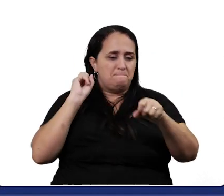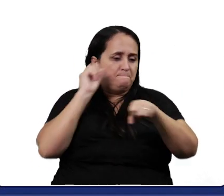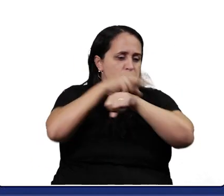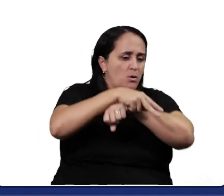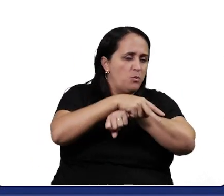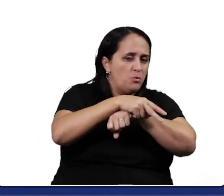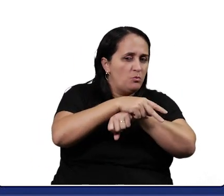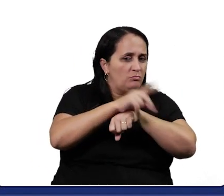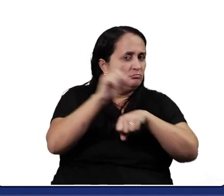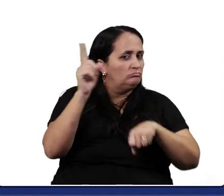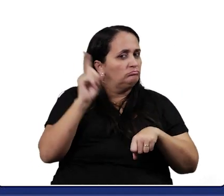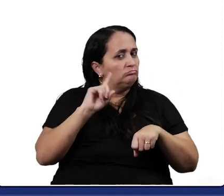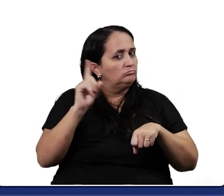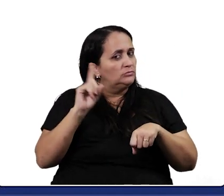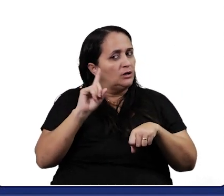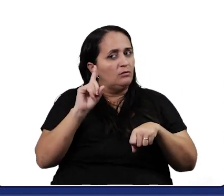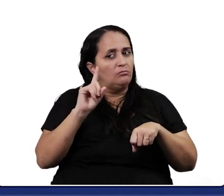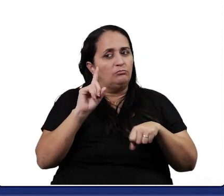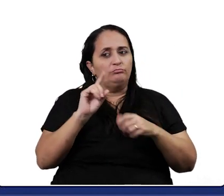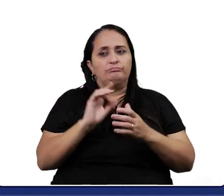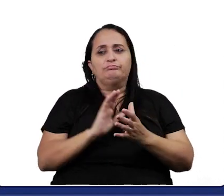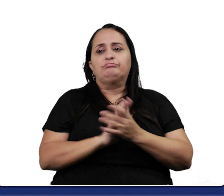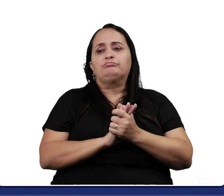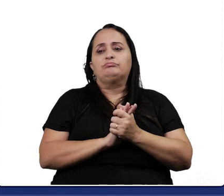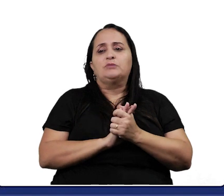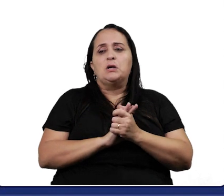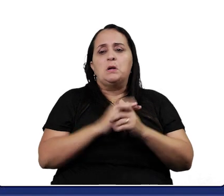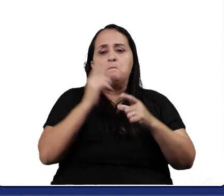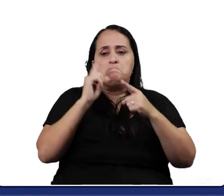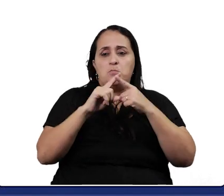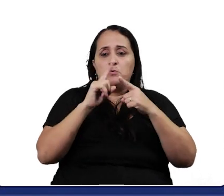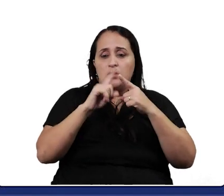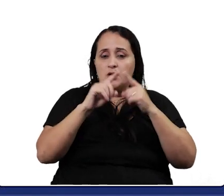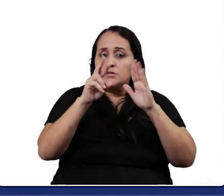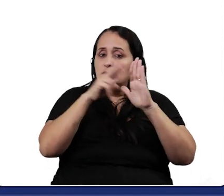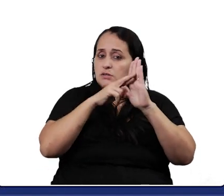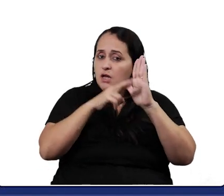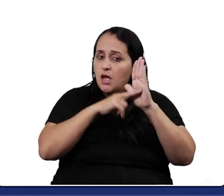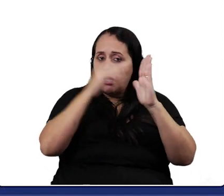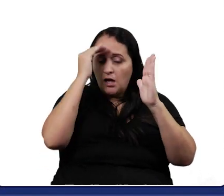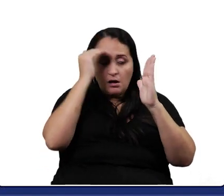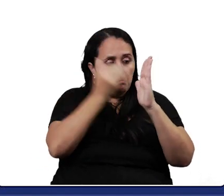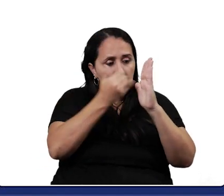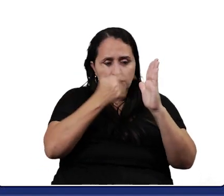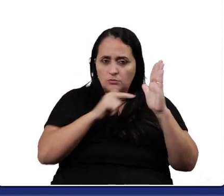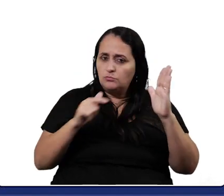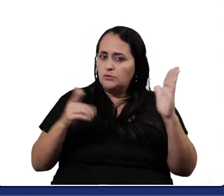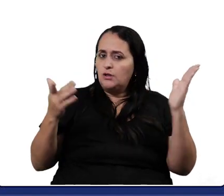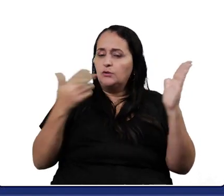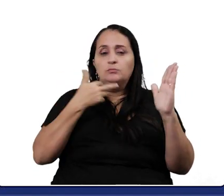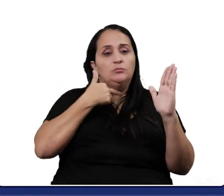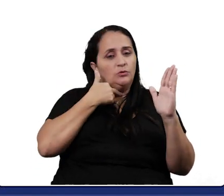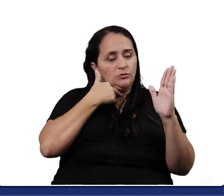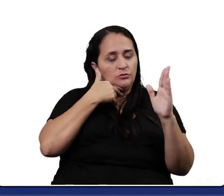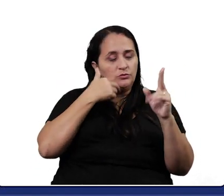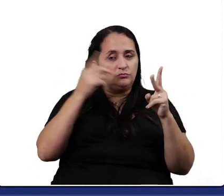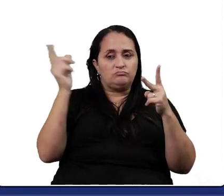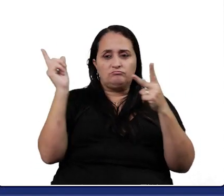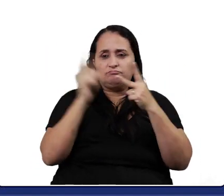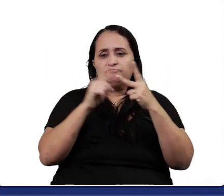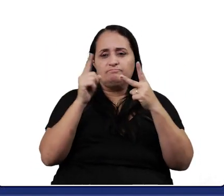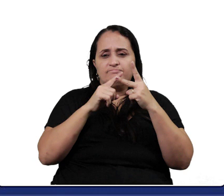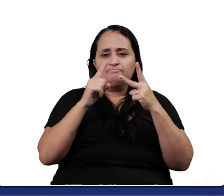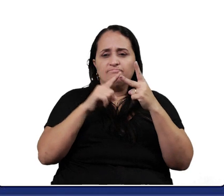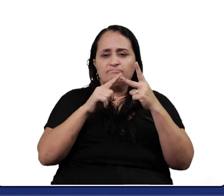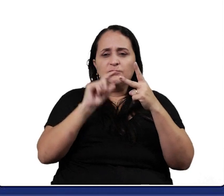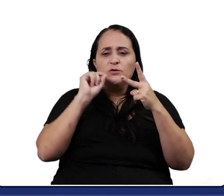B diz: vale tudo na busca pela vitória. Letra C: o